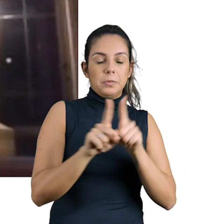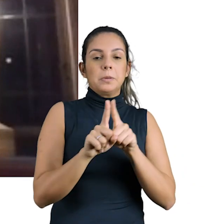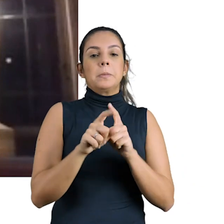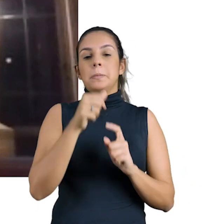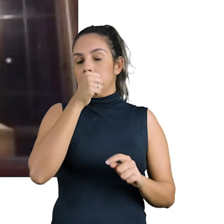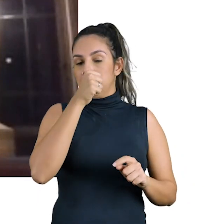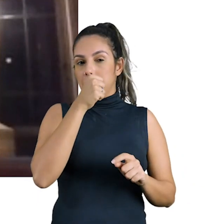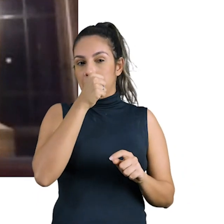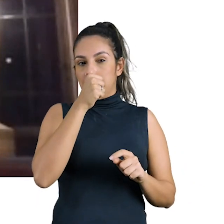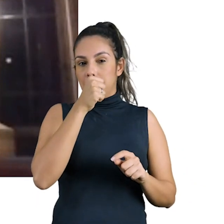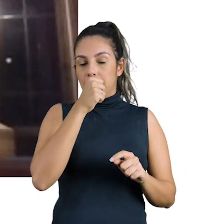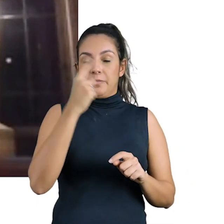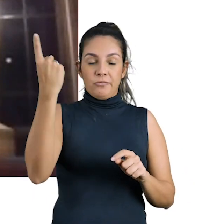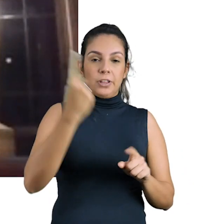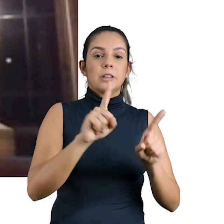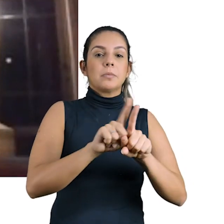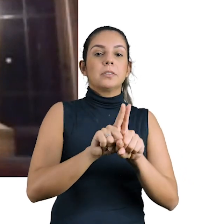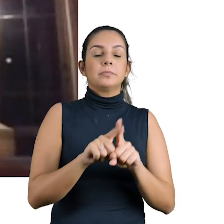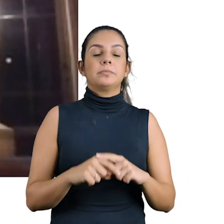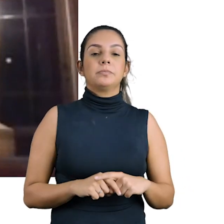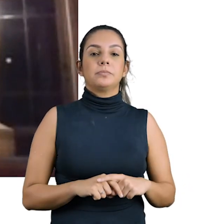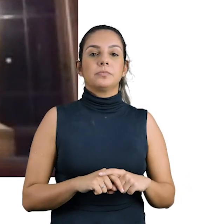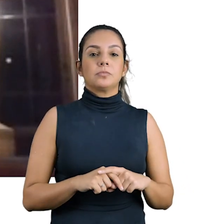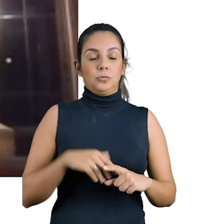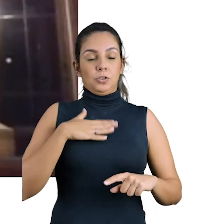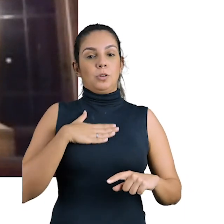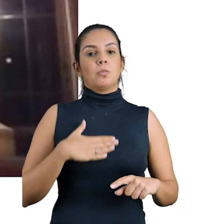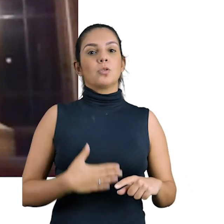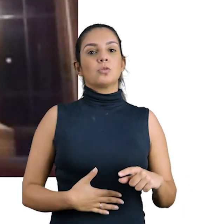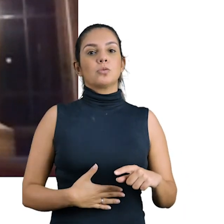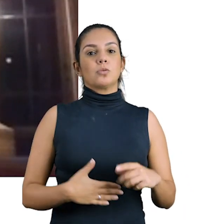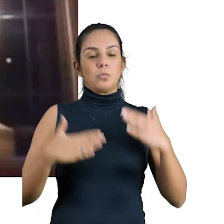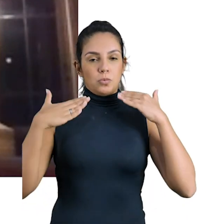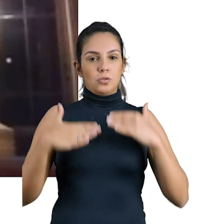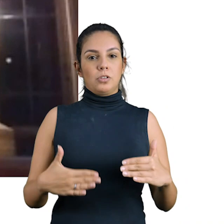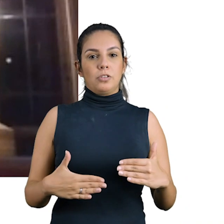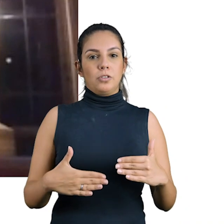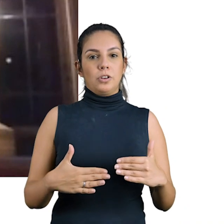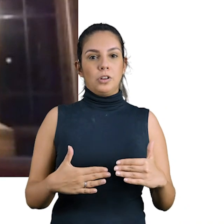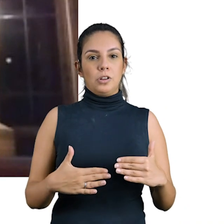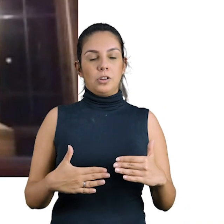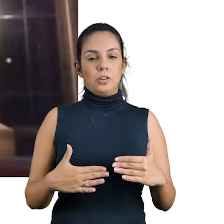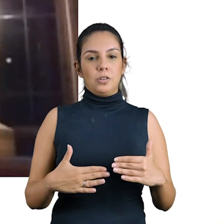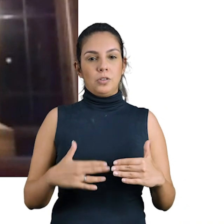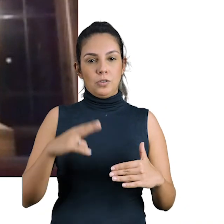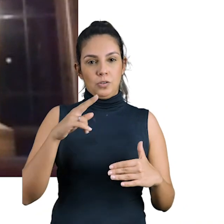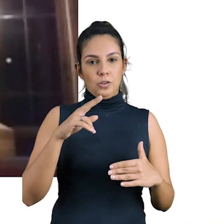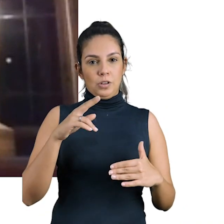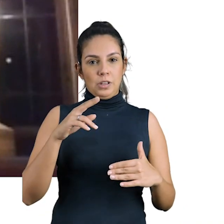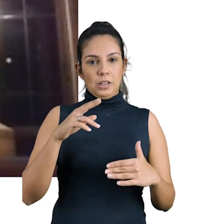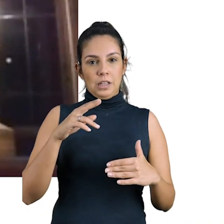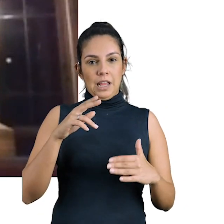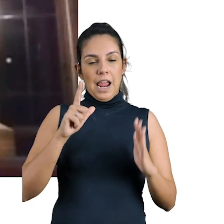do Covid-19 e também essa posição de pária vem da postura